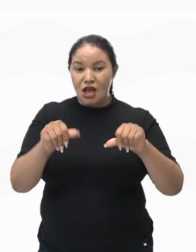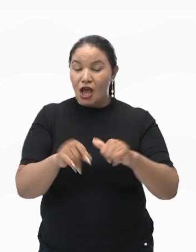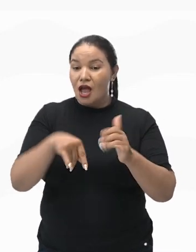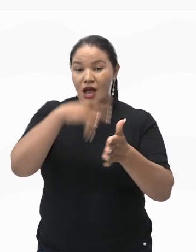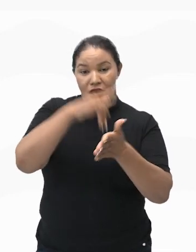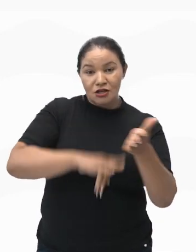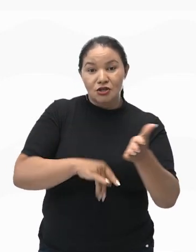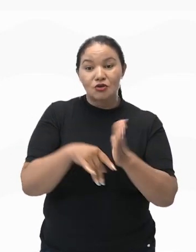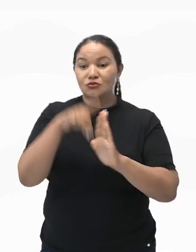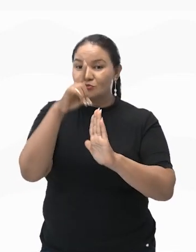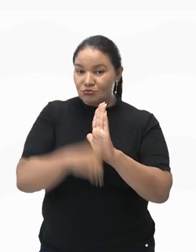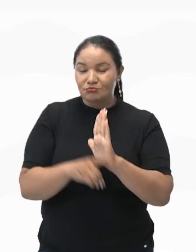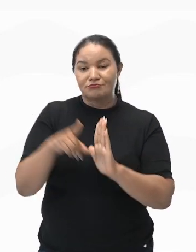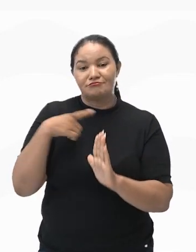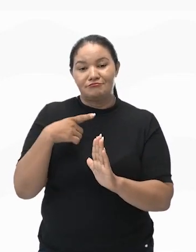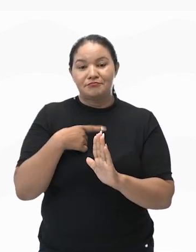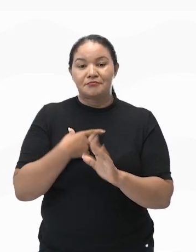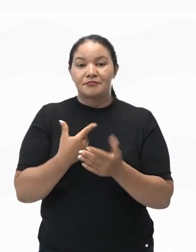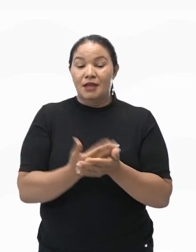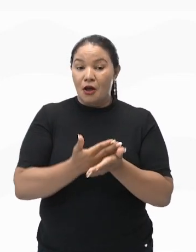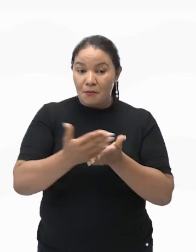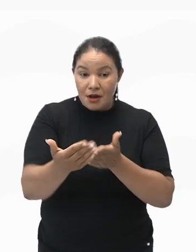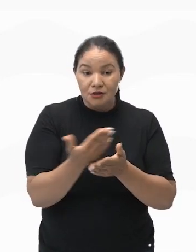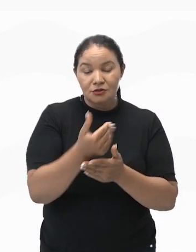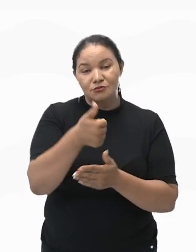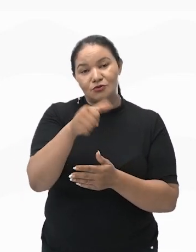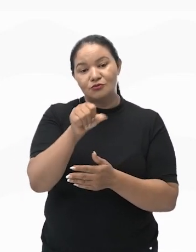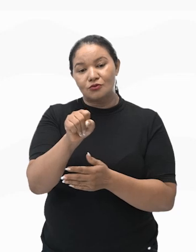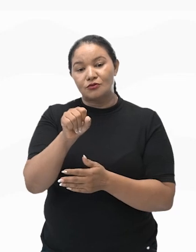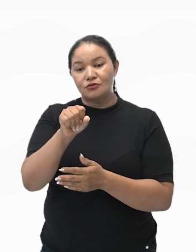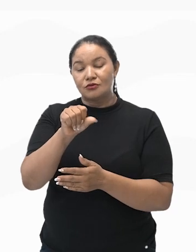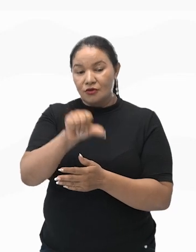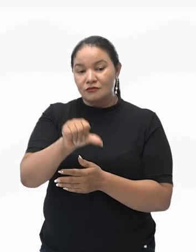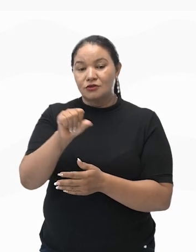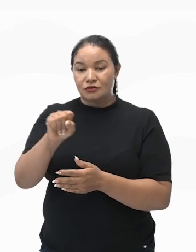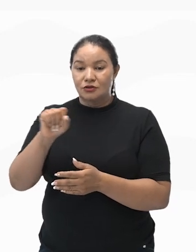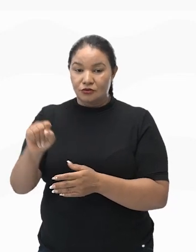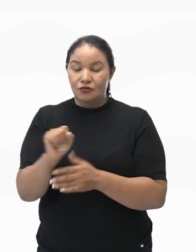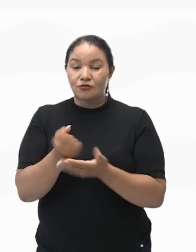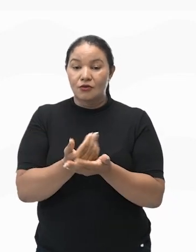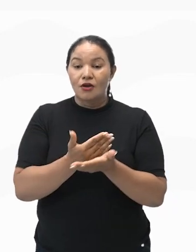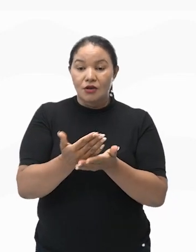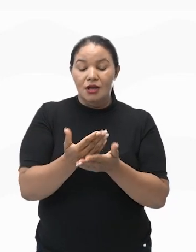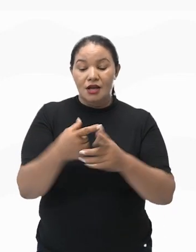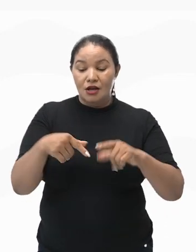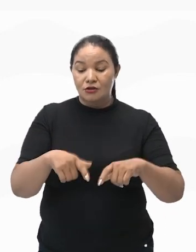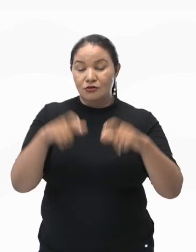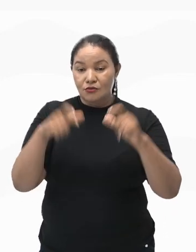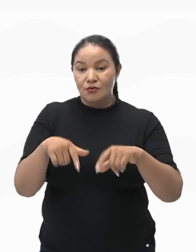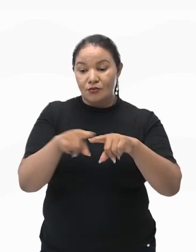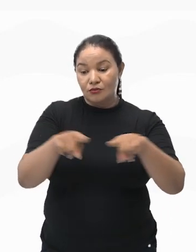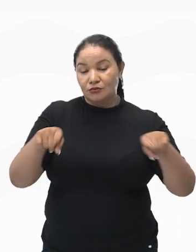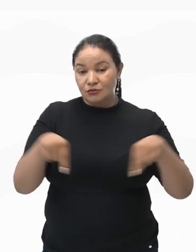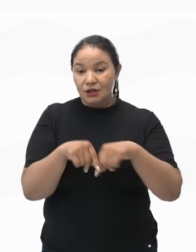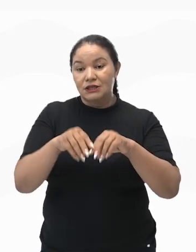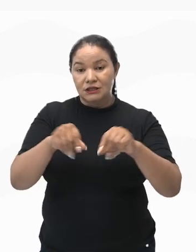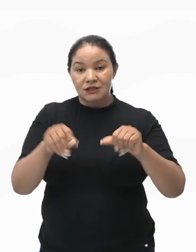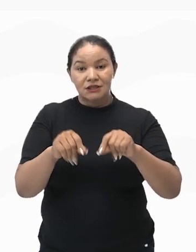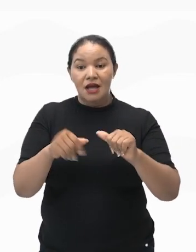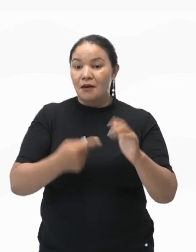partir da Constituição de 88, foi garantido cada vez mais as terras indígenas, né? Que até hoje estão criticadas